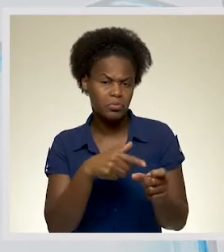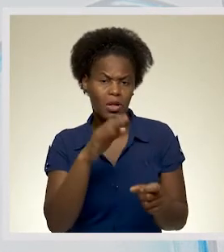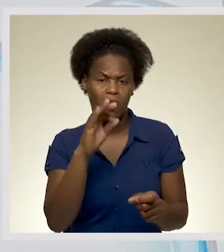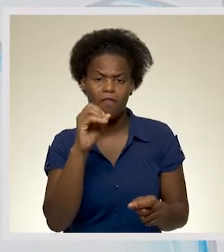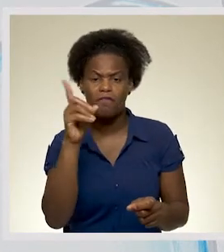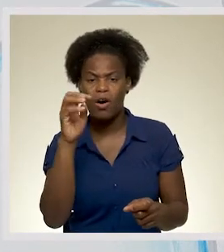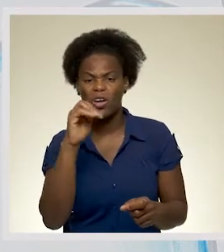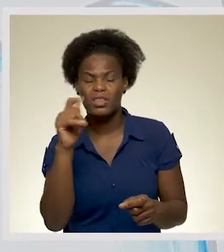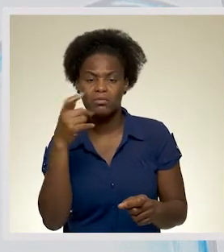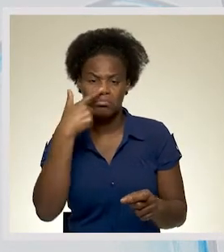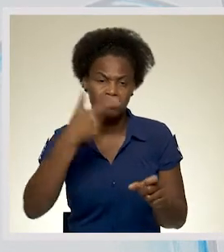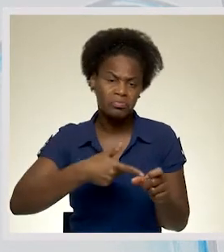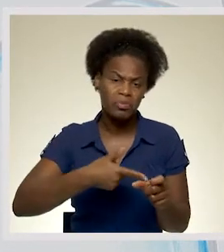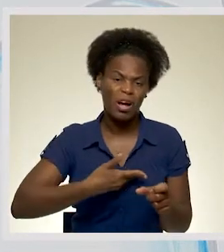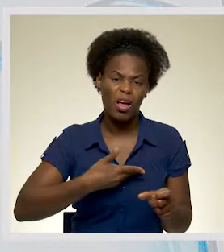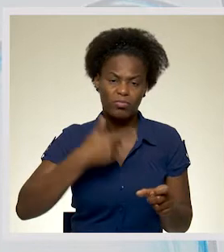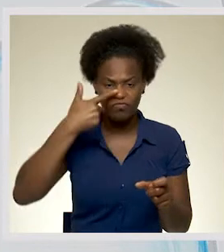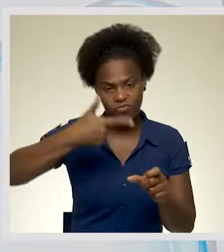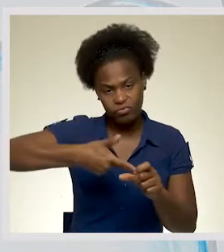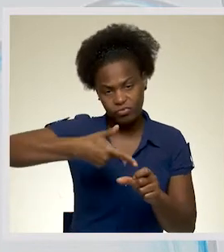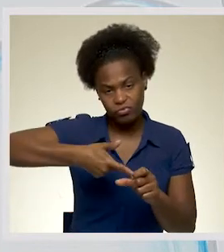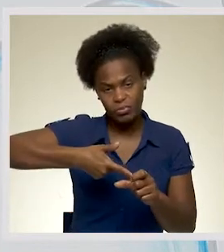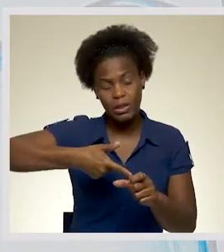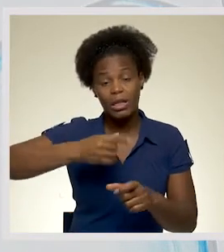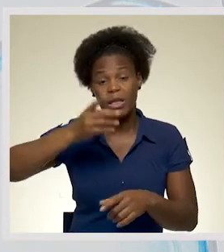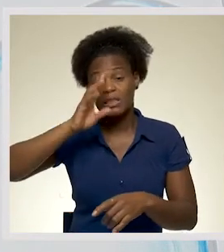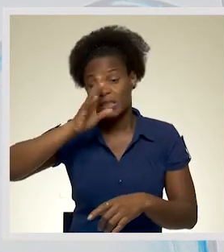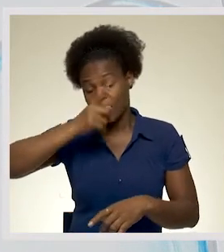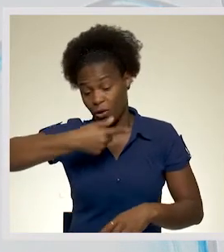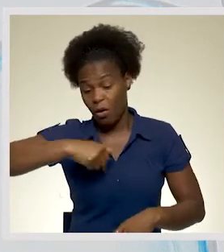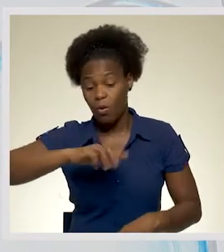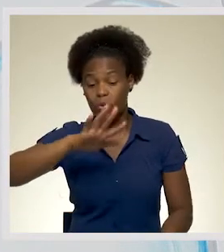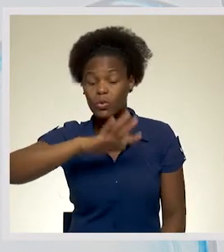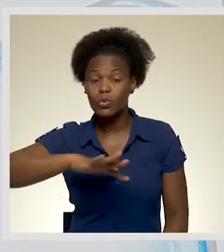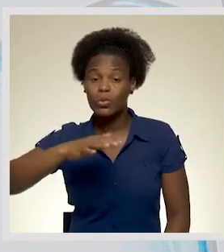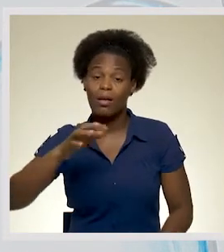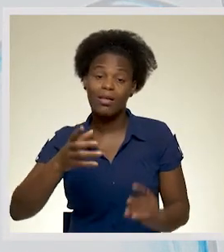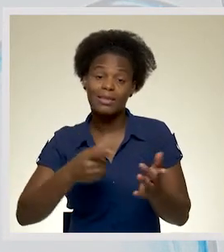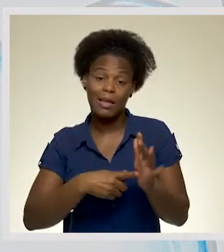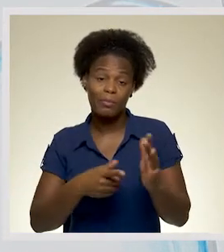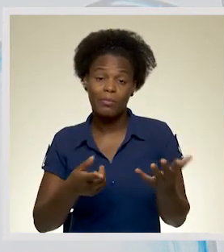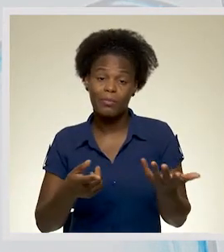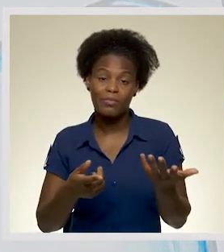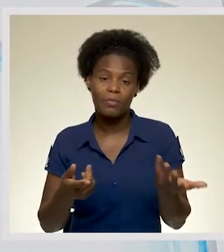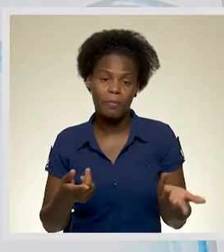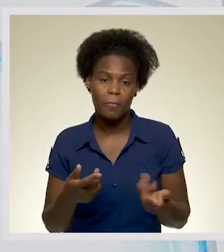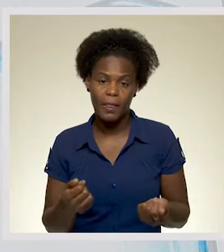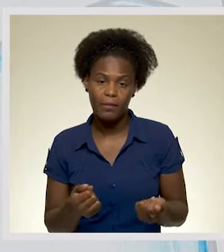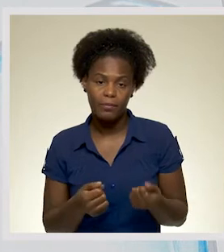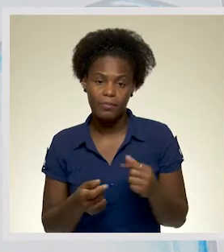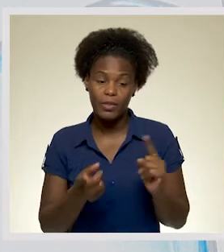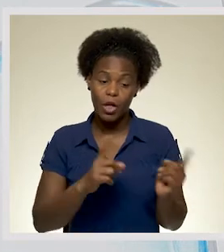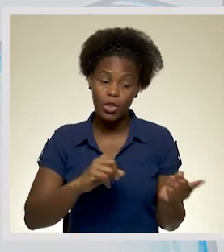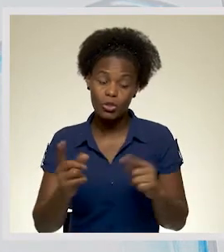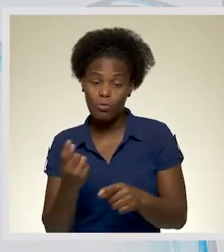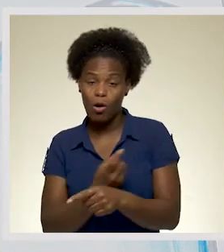Petróleo, gasolina, né? Se utilizamos transportes que